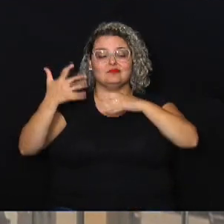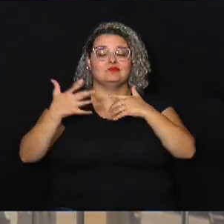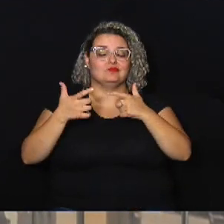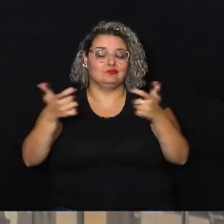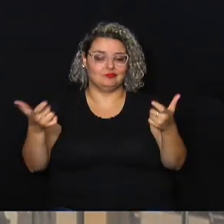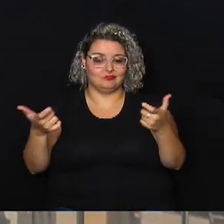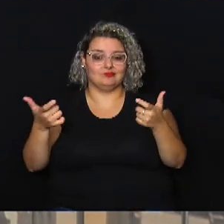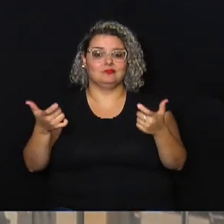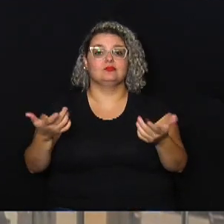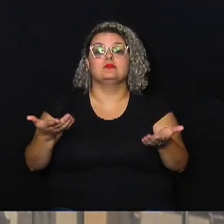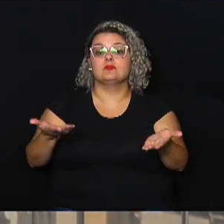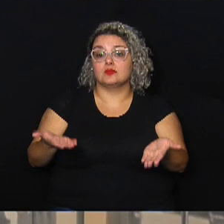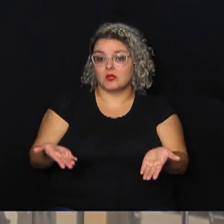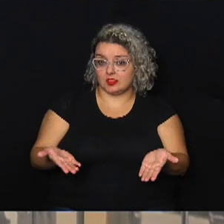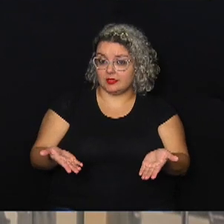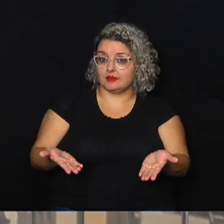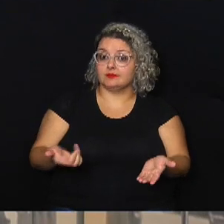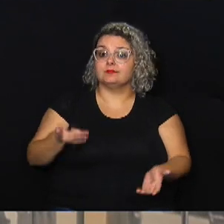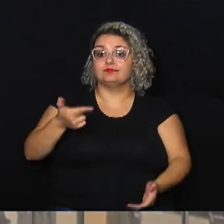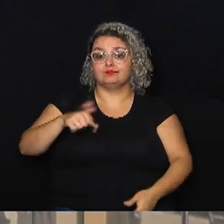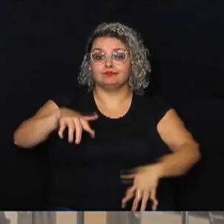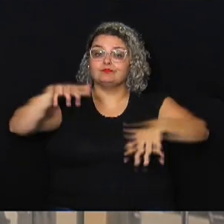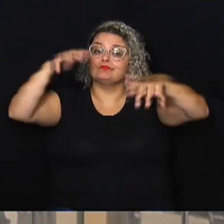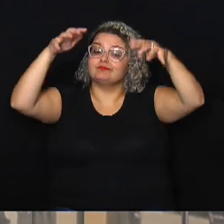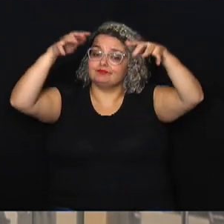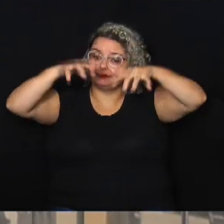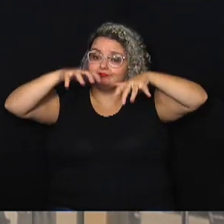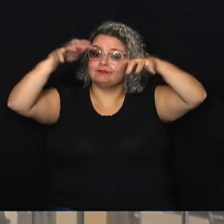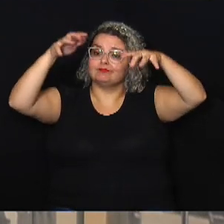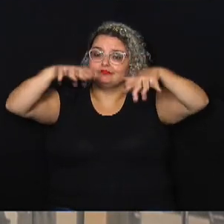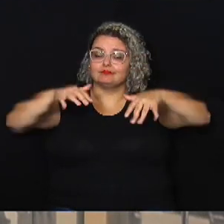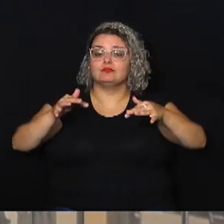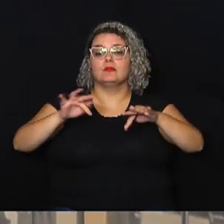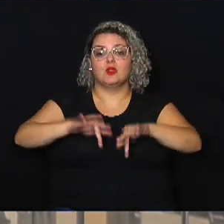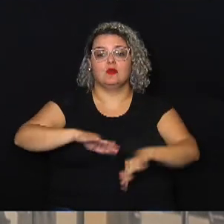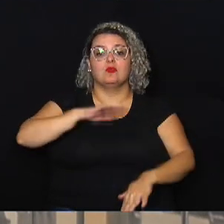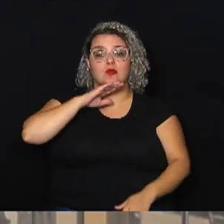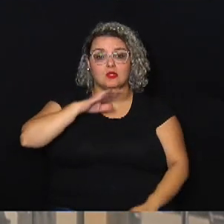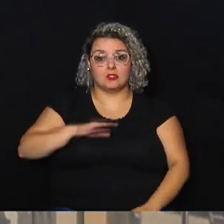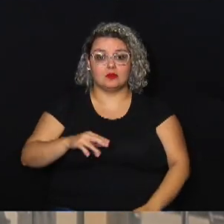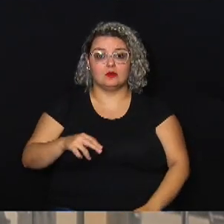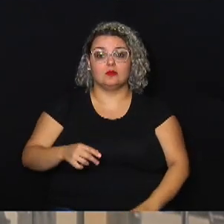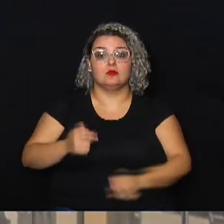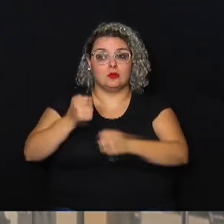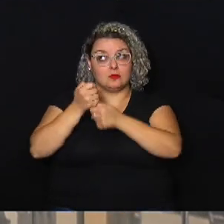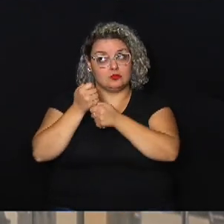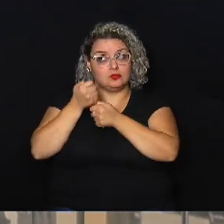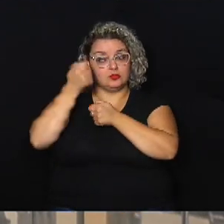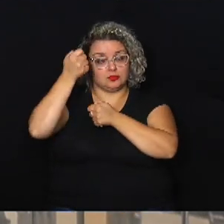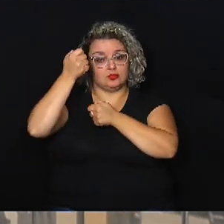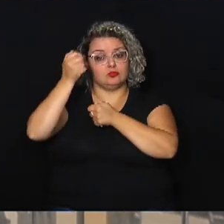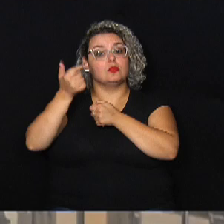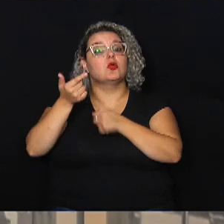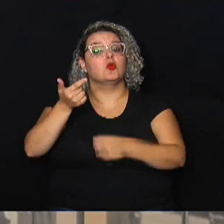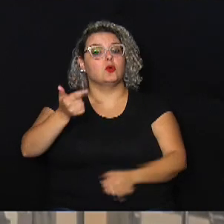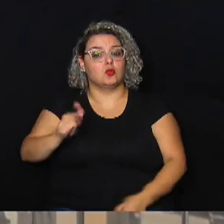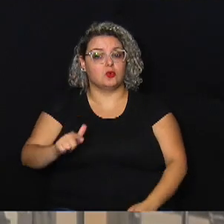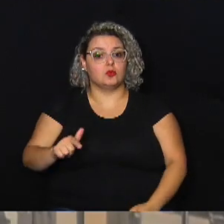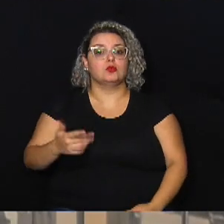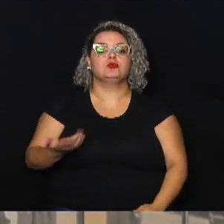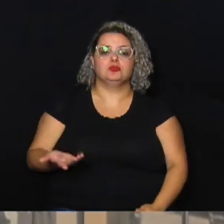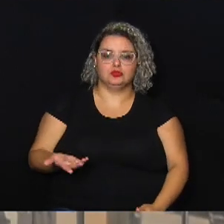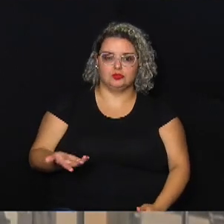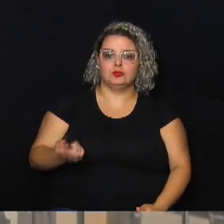alta. E com isso, segue previsão de chuva para o fim da tarde. O guarda-chuva continua trabalhando